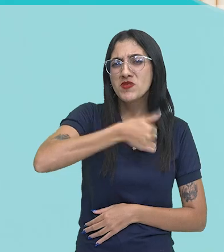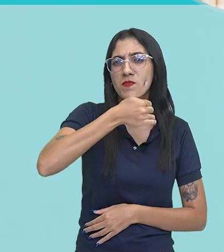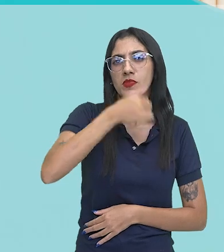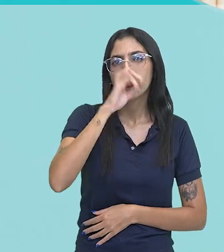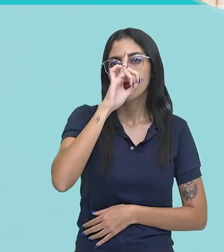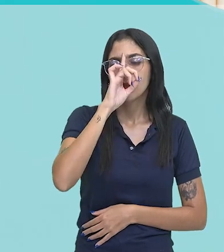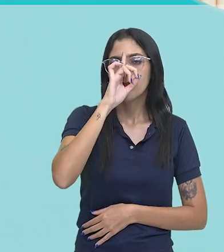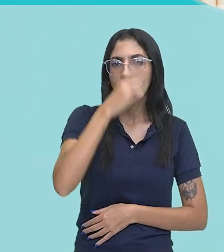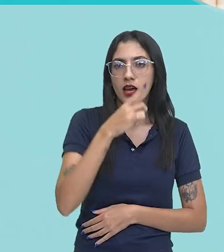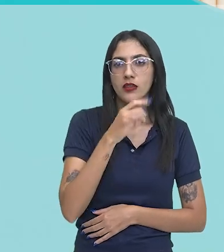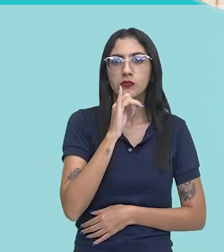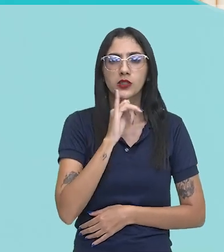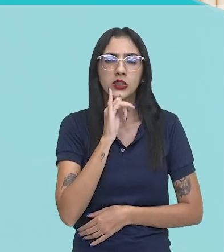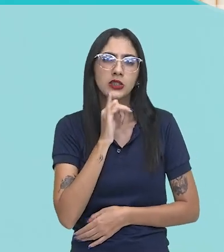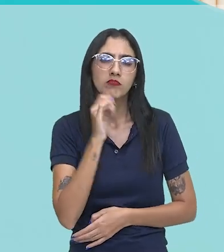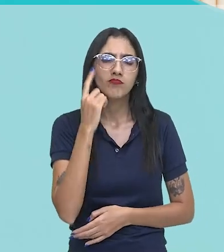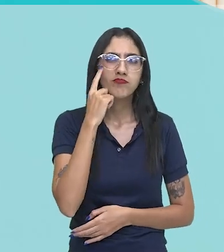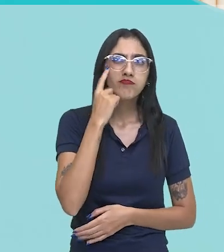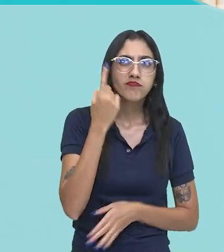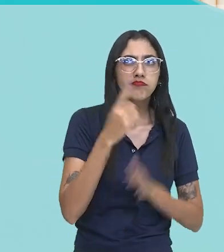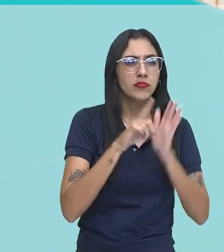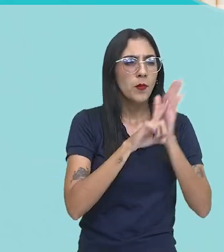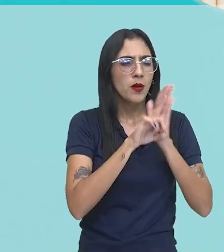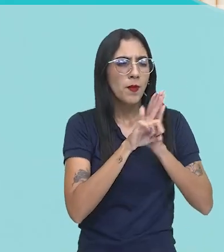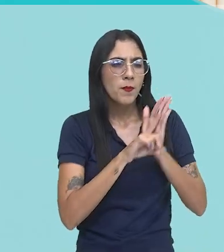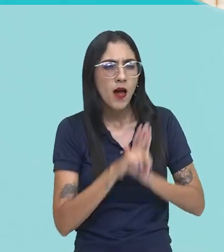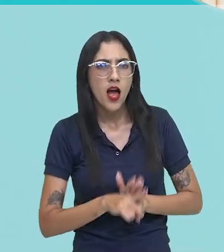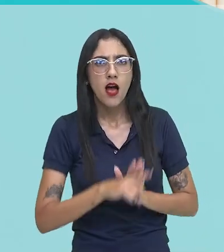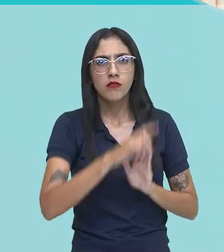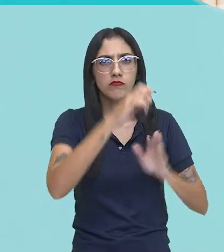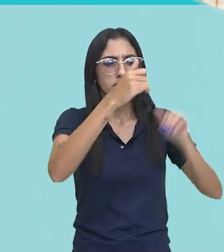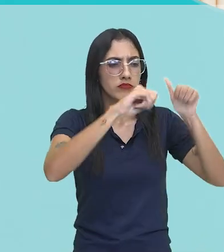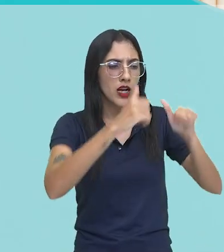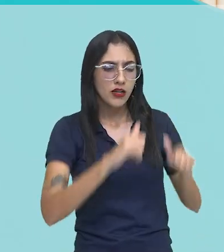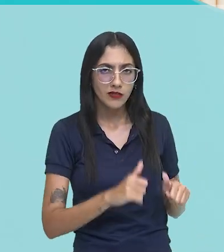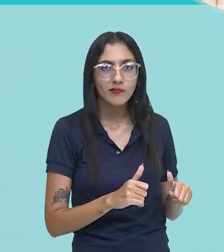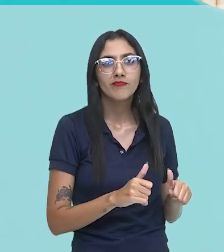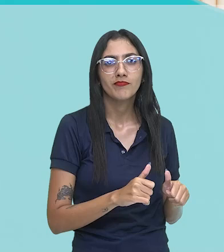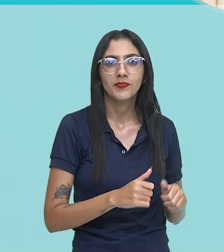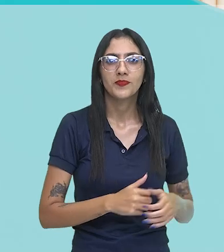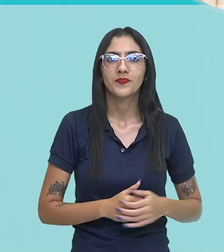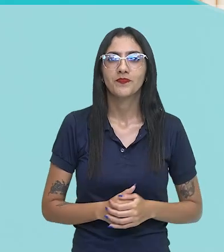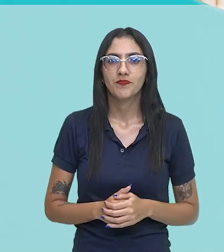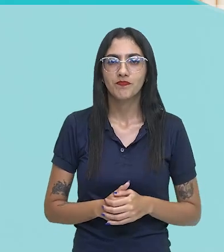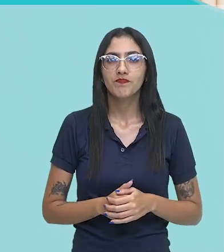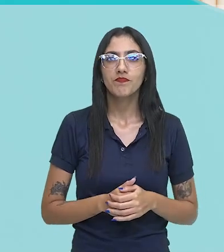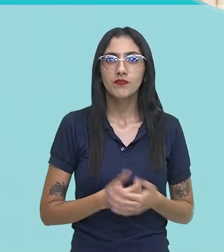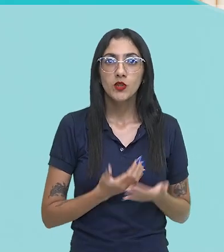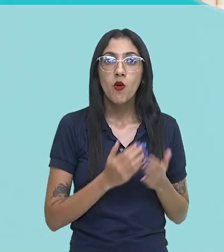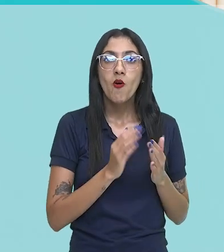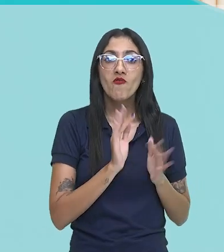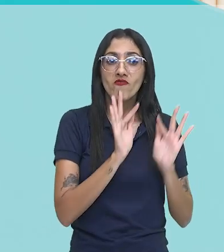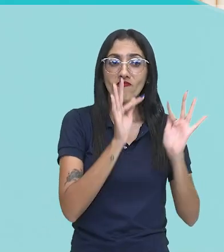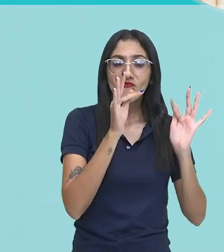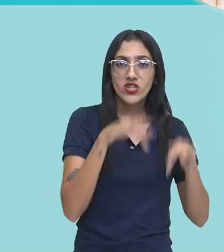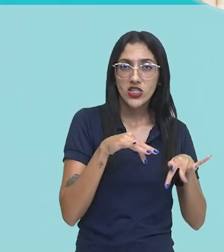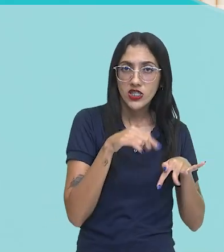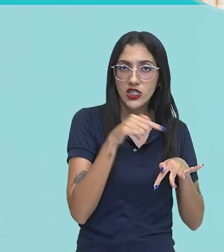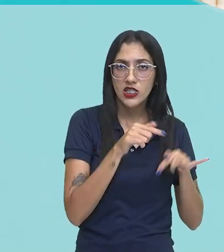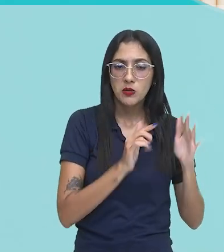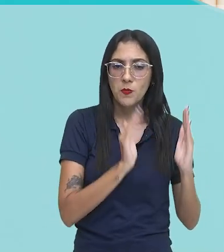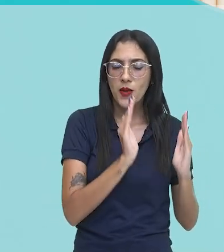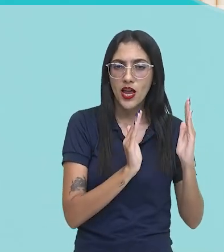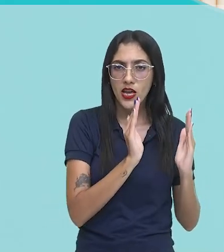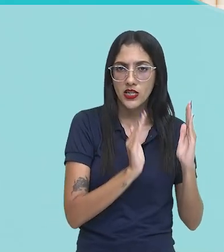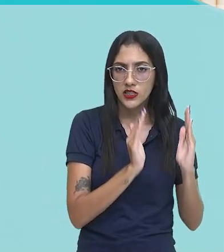comunicar. Está fazendo suas pesquisas, né? Está amadurecendo a ideia. Ok, finalizamos o processo de saturação,